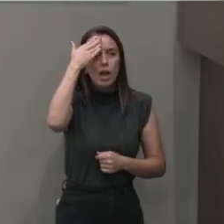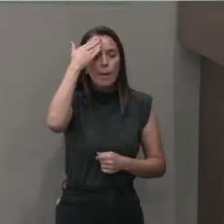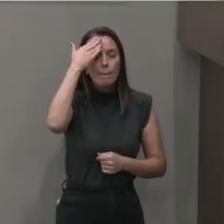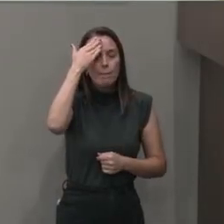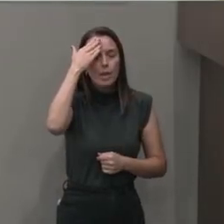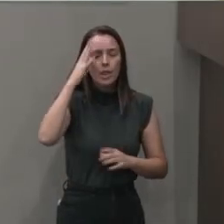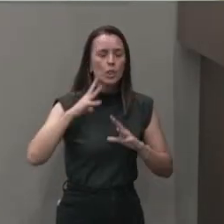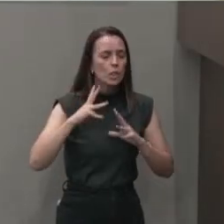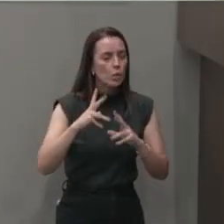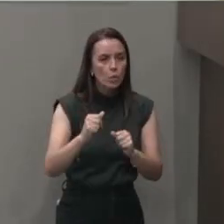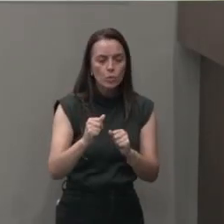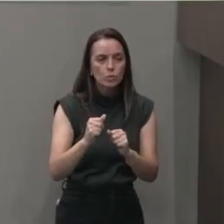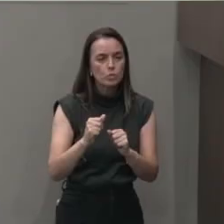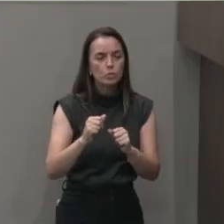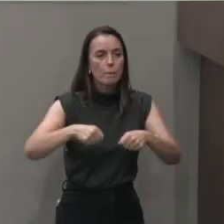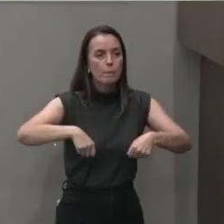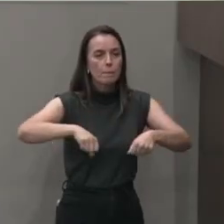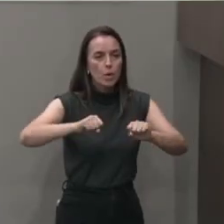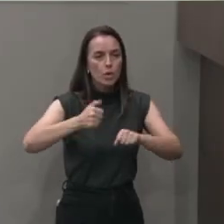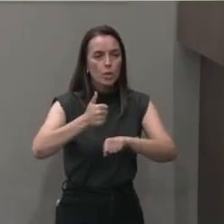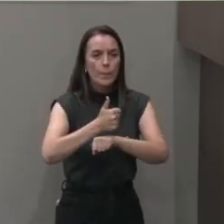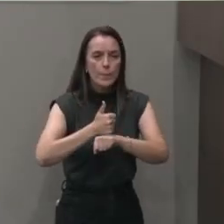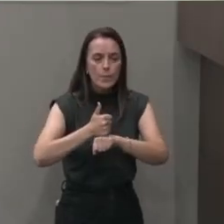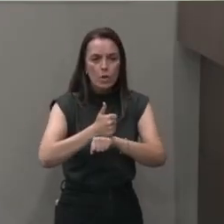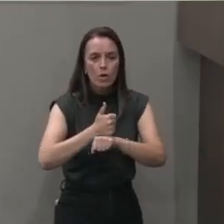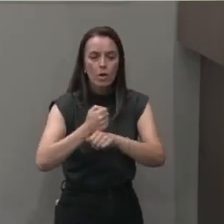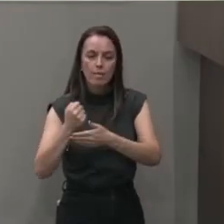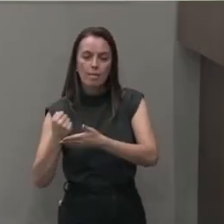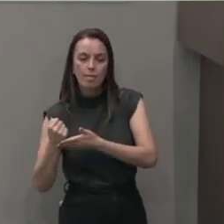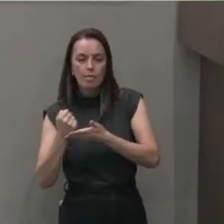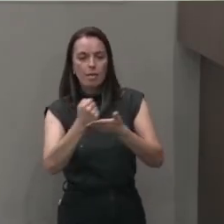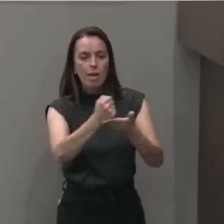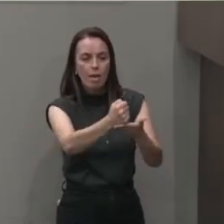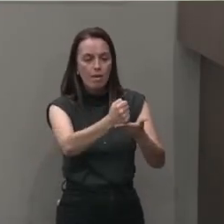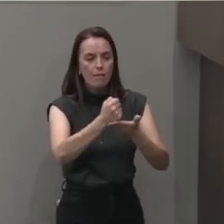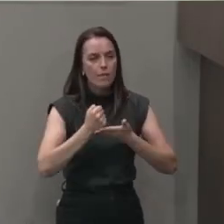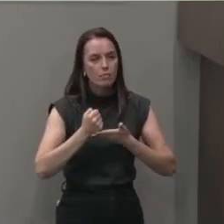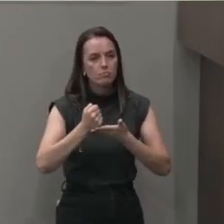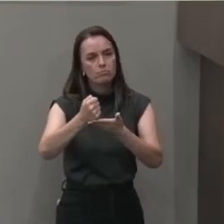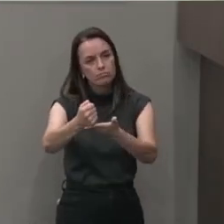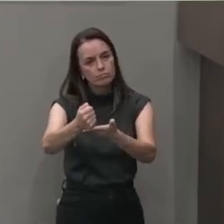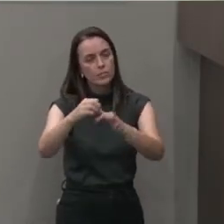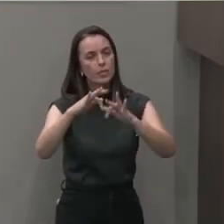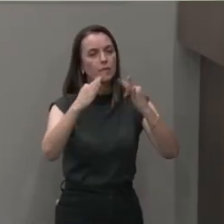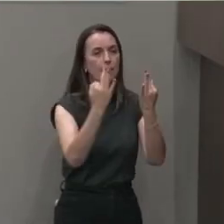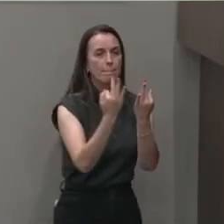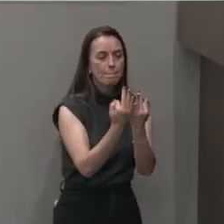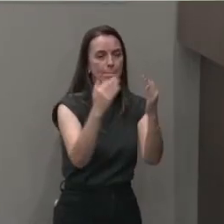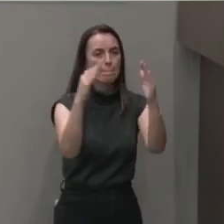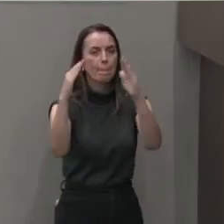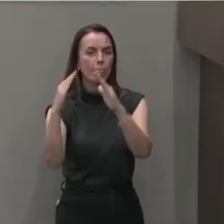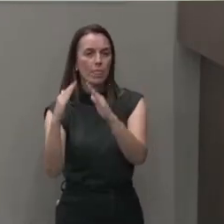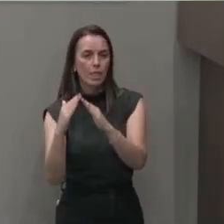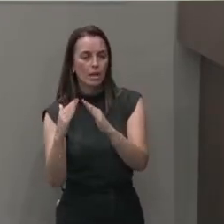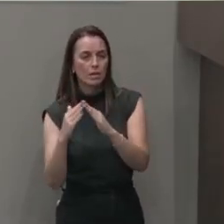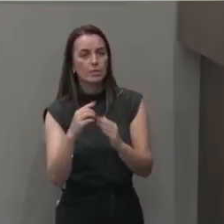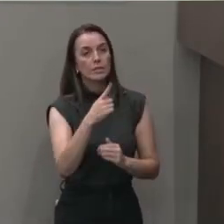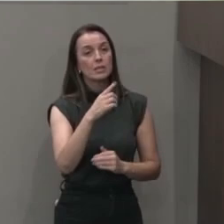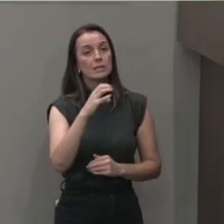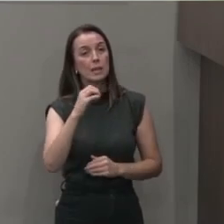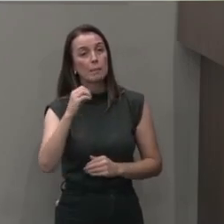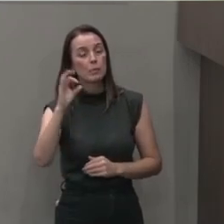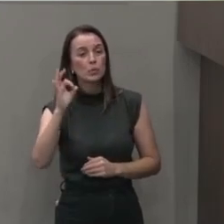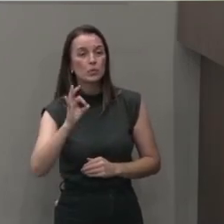que vai levar o alimento, fazer a entrega aos nossos lares, 100% é